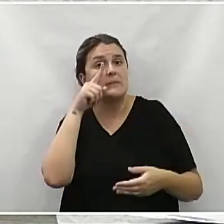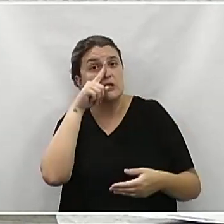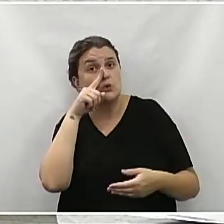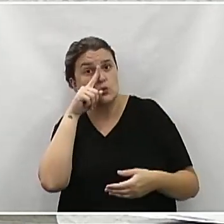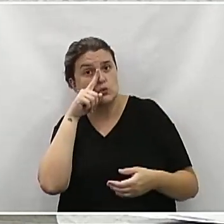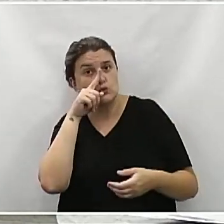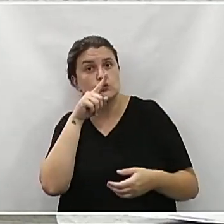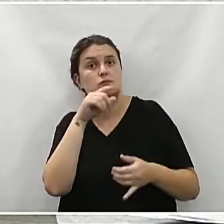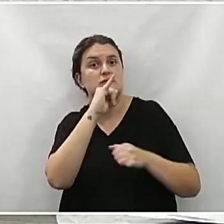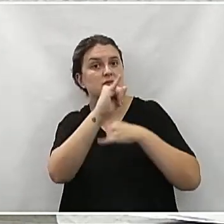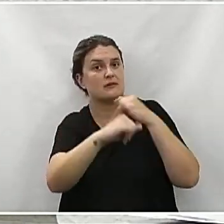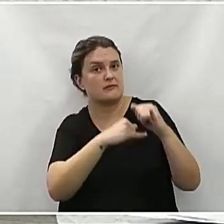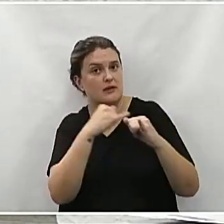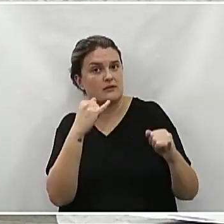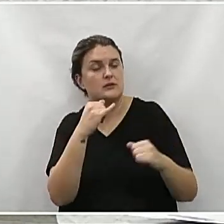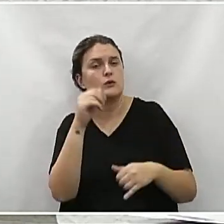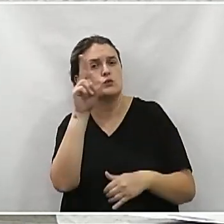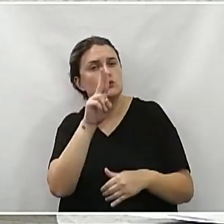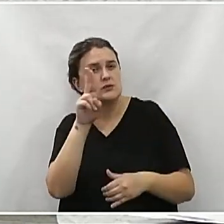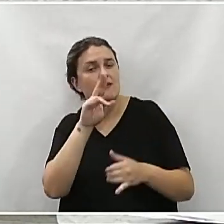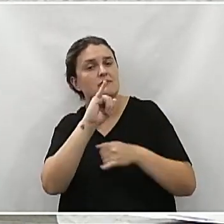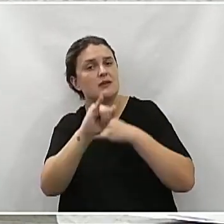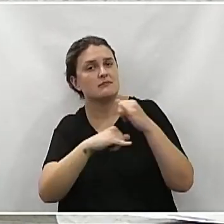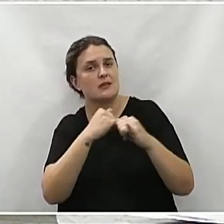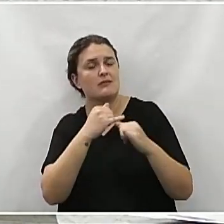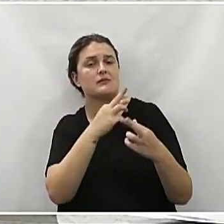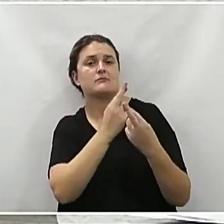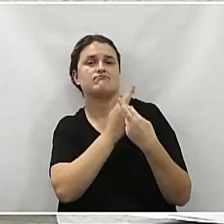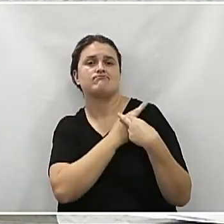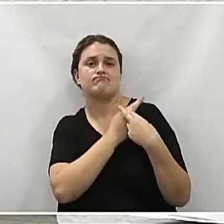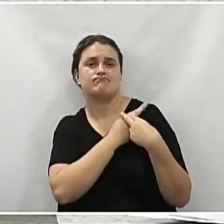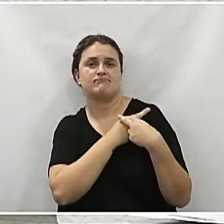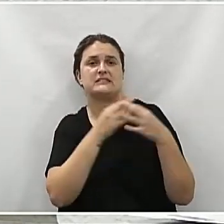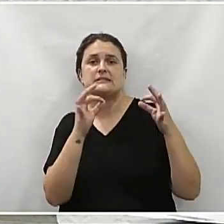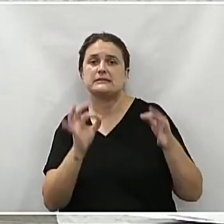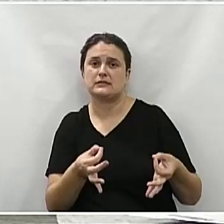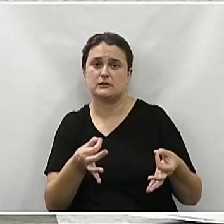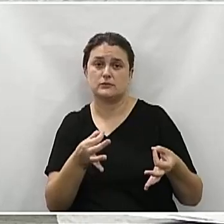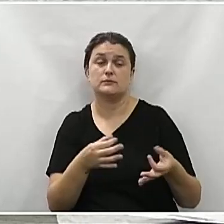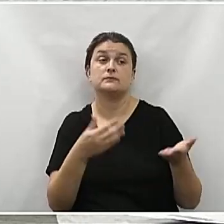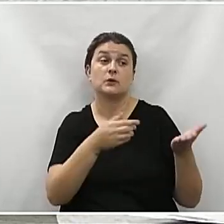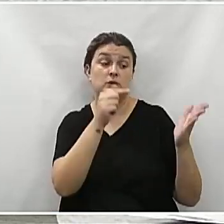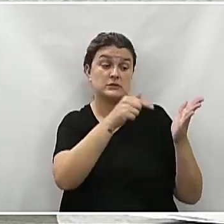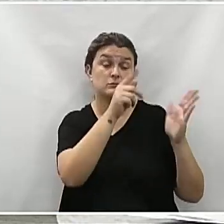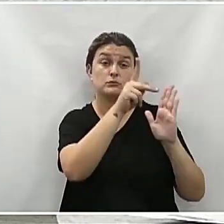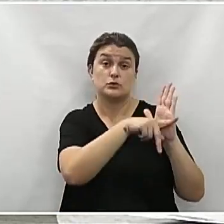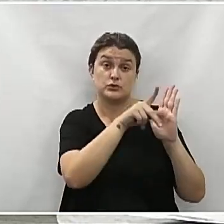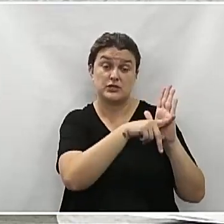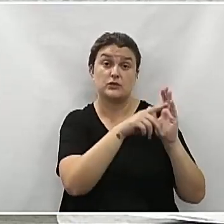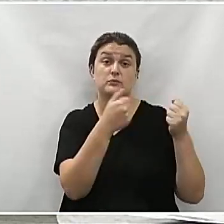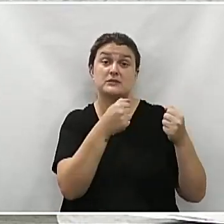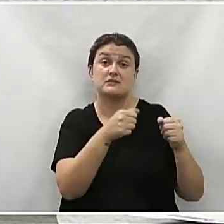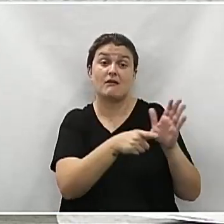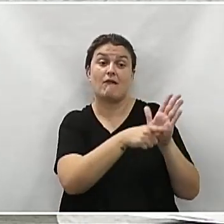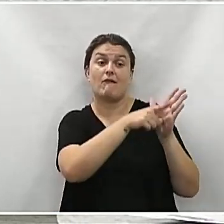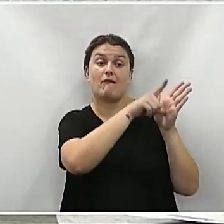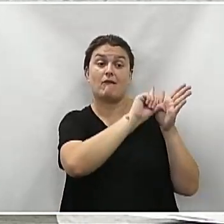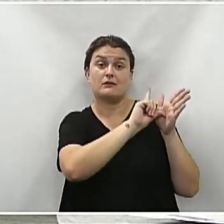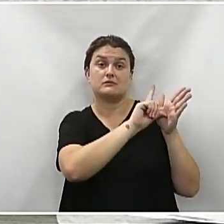internet e ensiná-las a usá-las da forma responsável e segura. Esses programas devem incluir ações de prevenção,